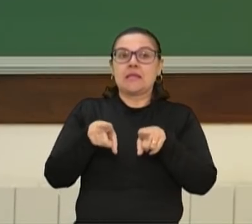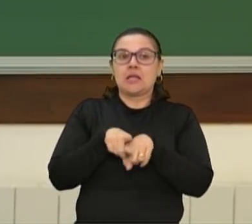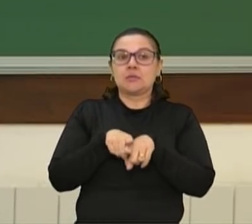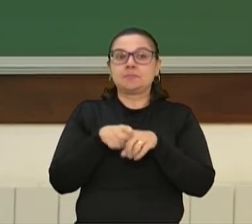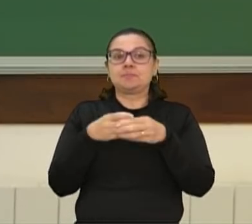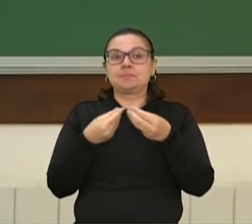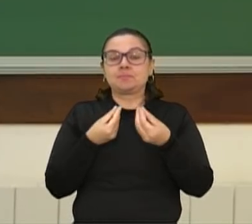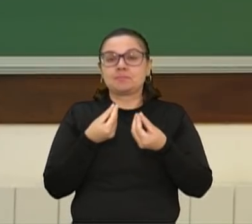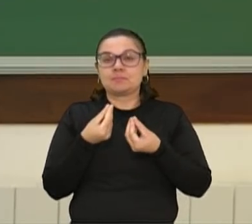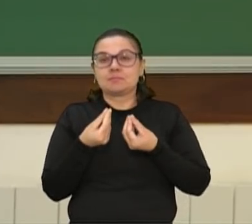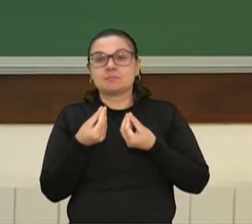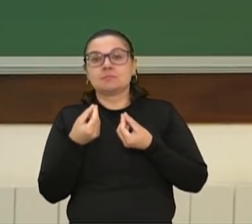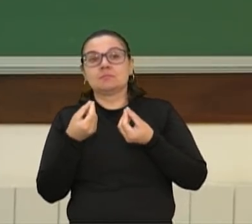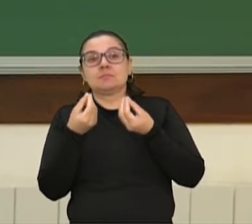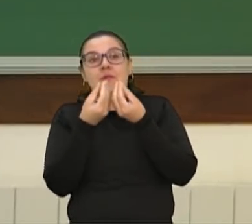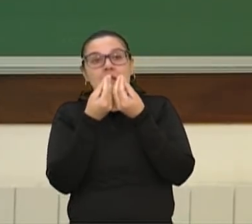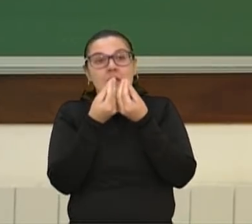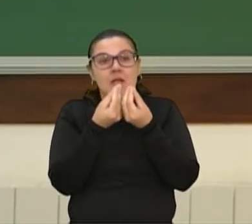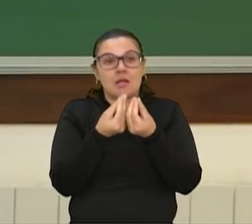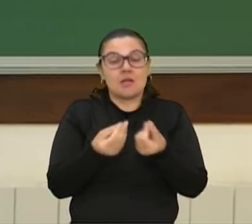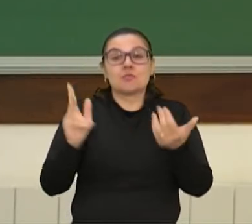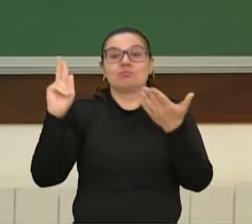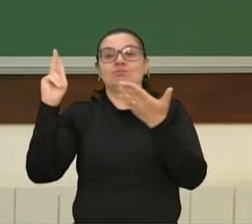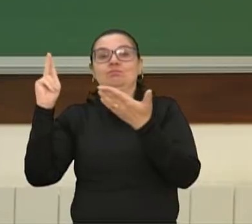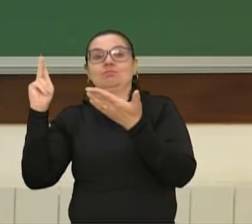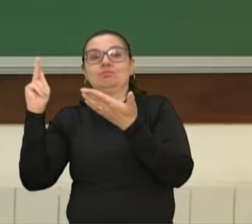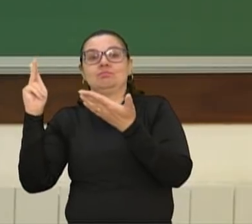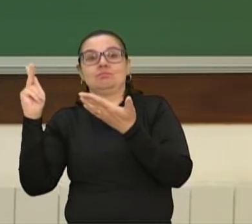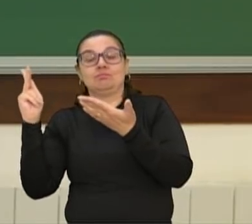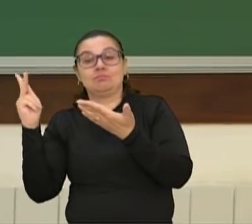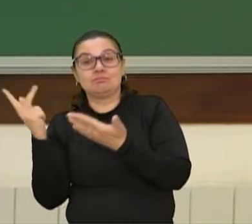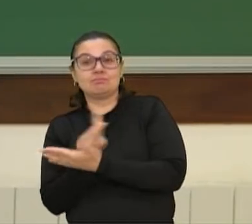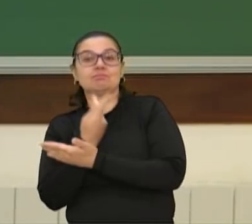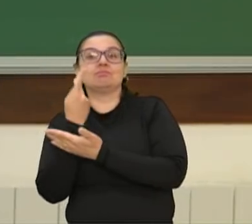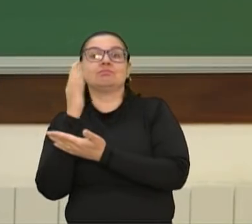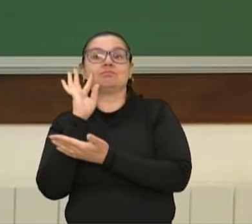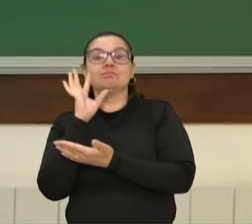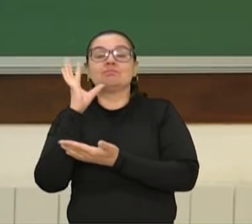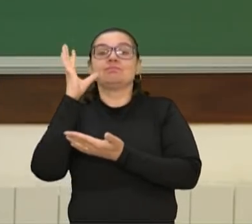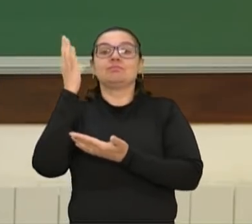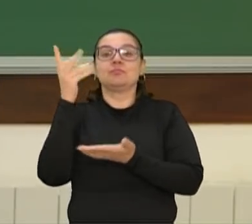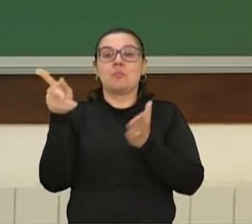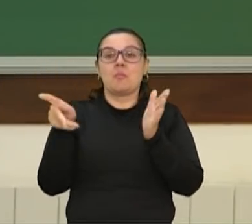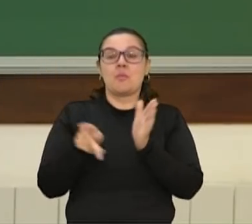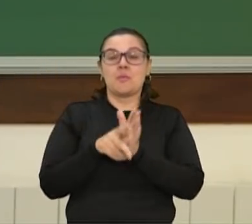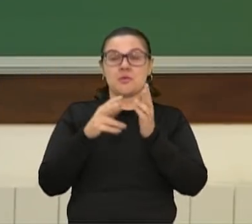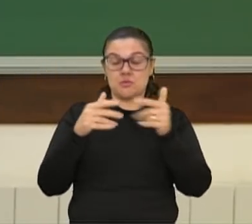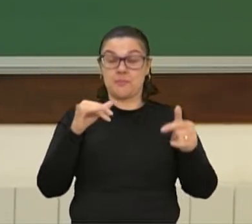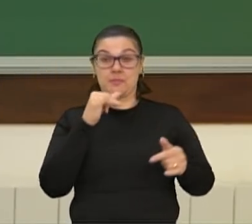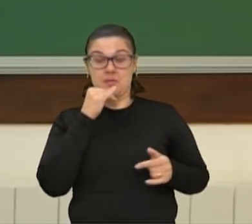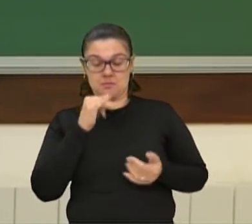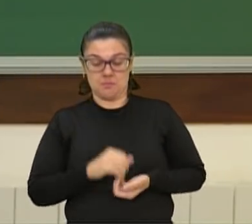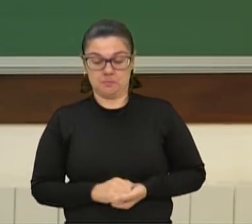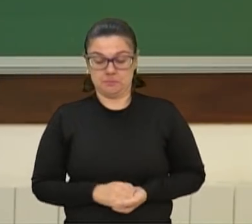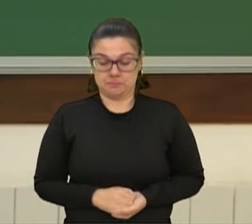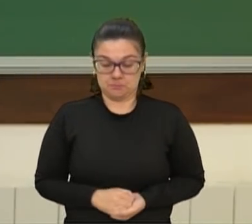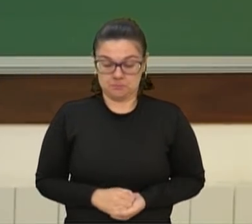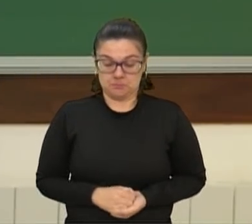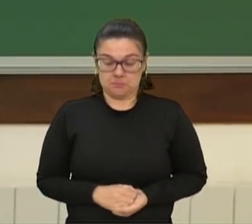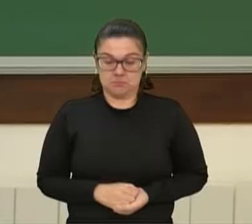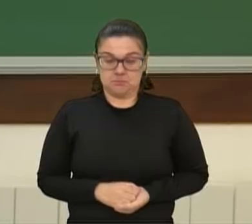muito destaque sobre a substância e acidente nas coisas. Por exemplo,